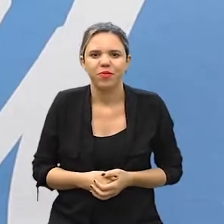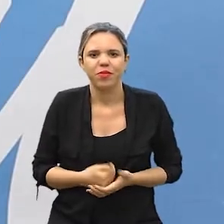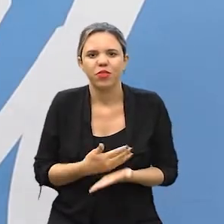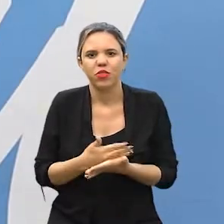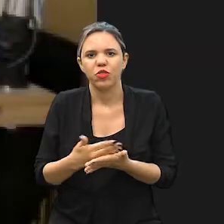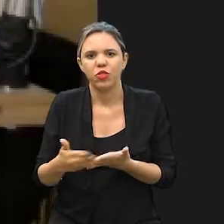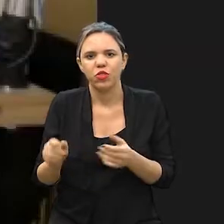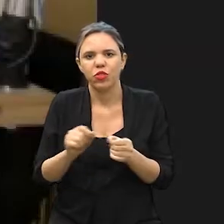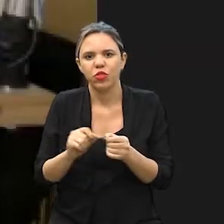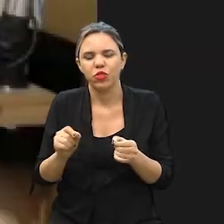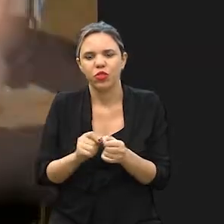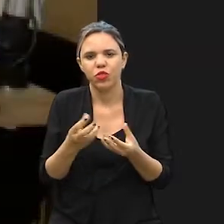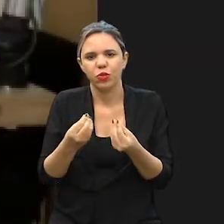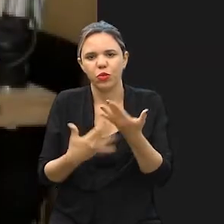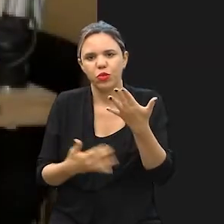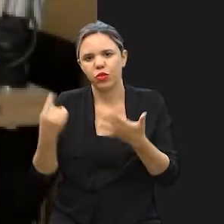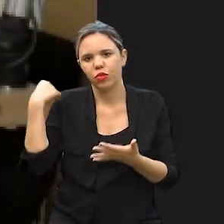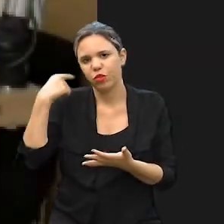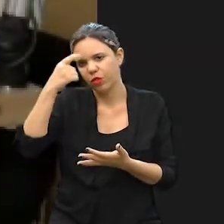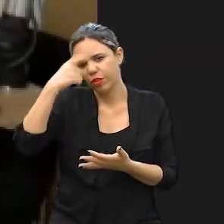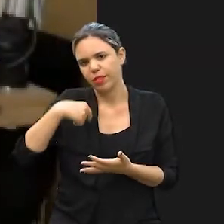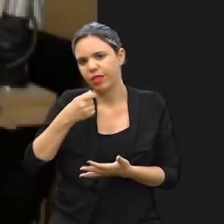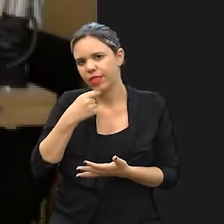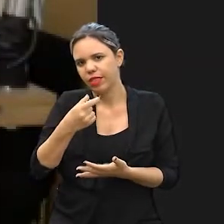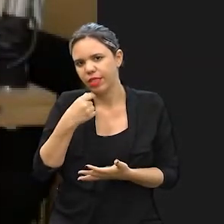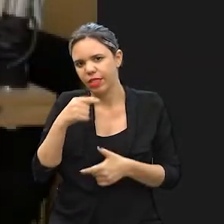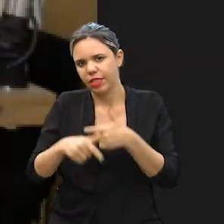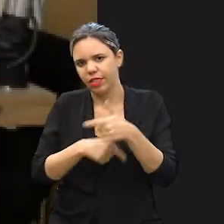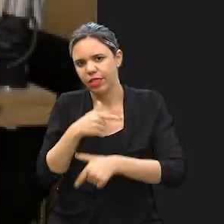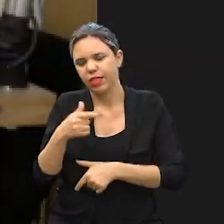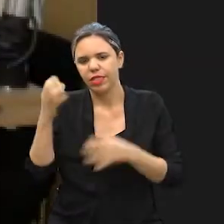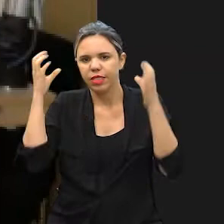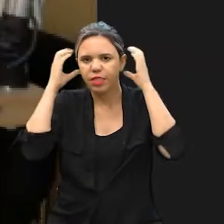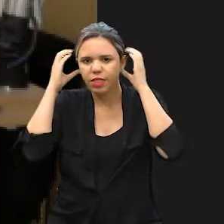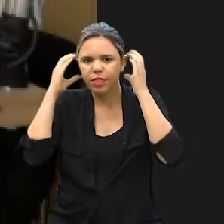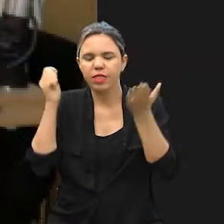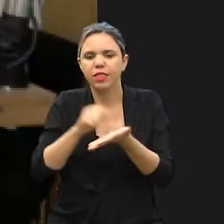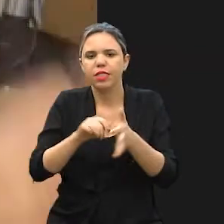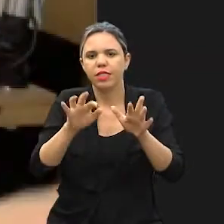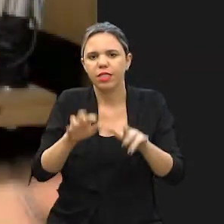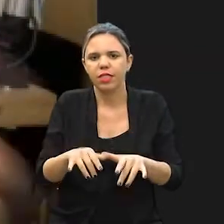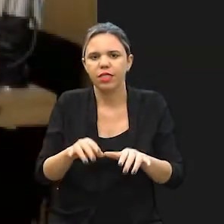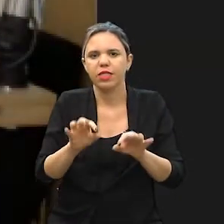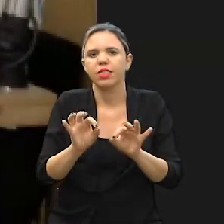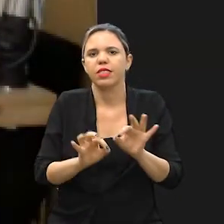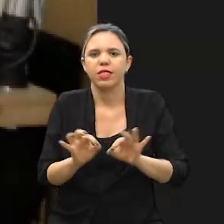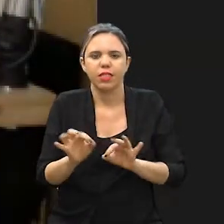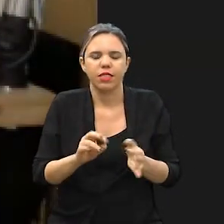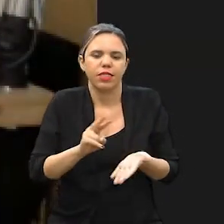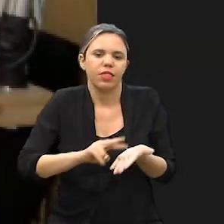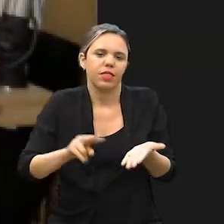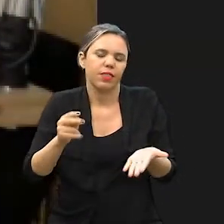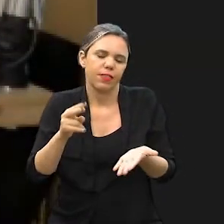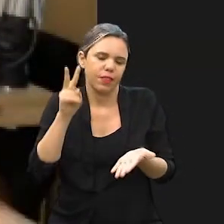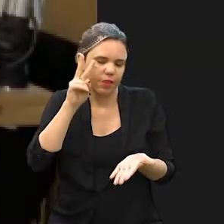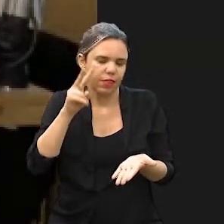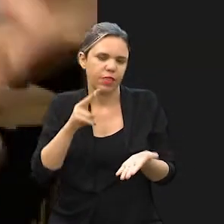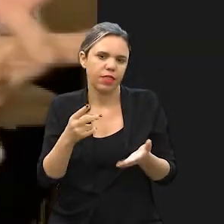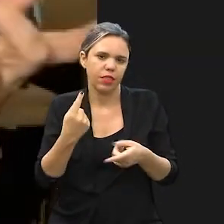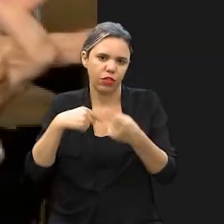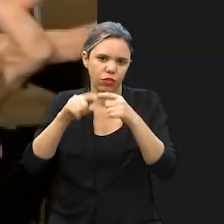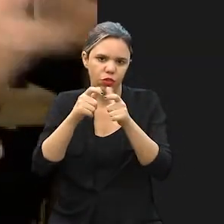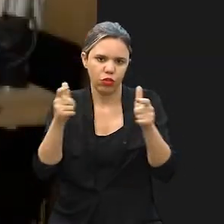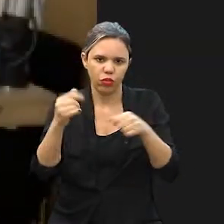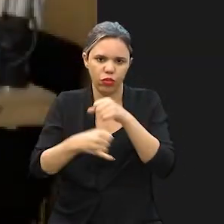Eu comecei a fazer bastante. Eu já era humorista, trabalhava com humor em rádio, escrevia, roteirizava, mas eu acabei estourando